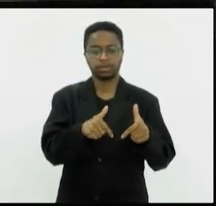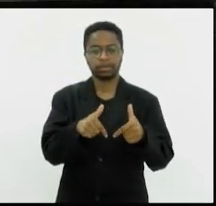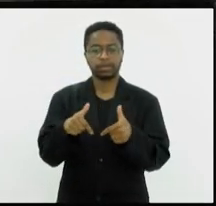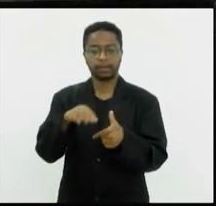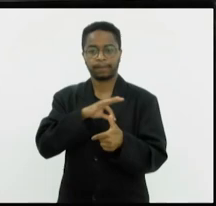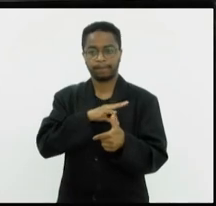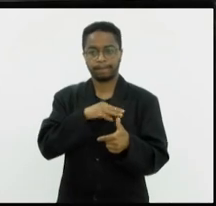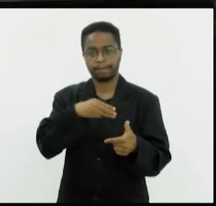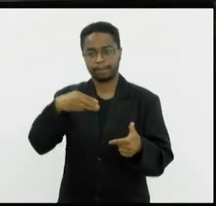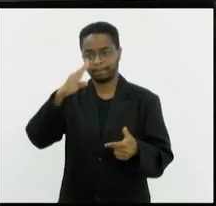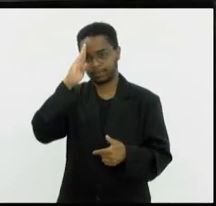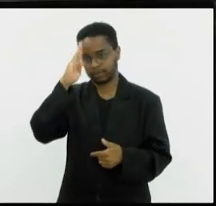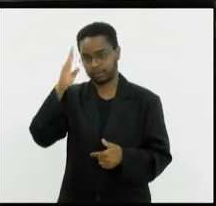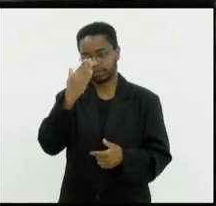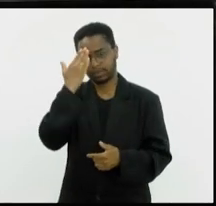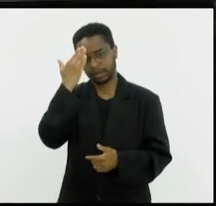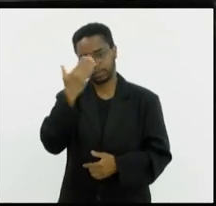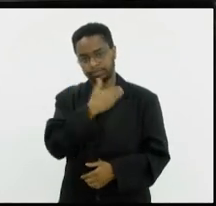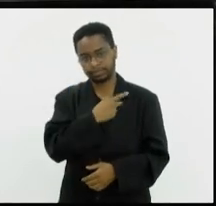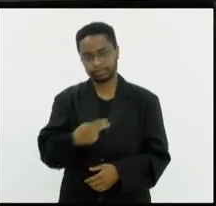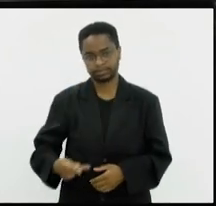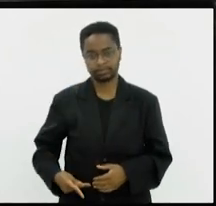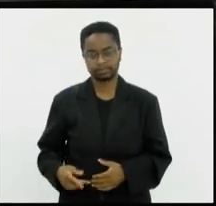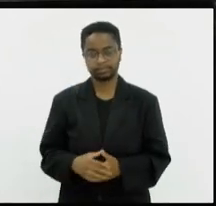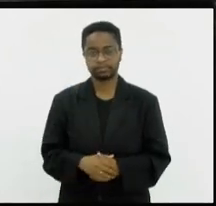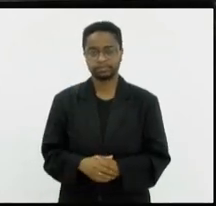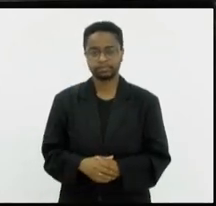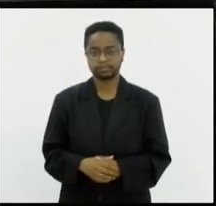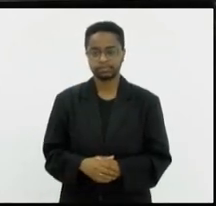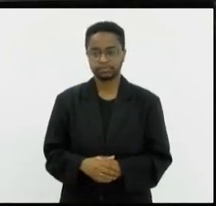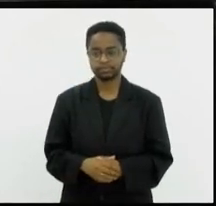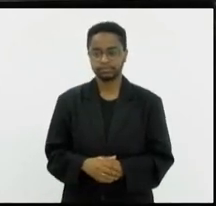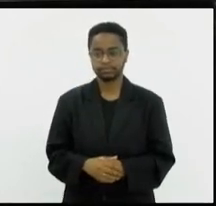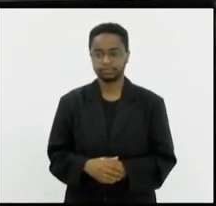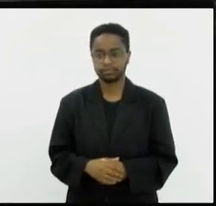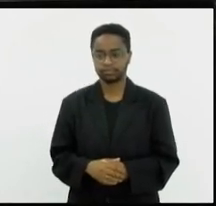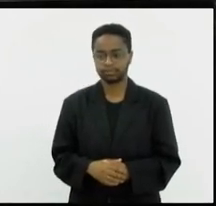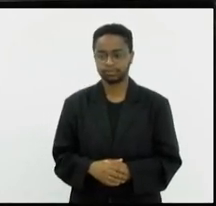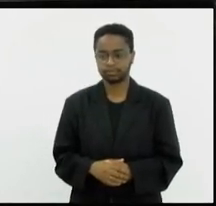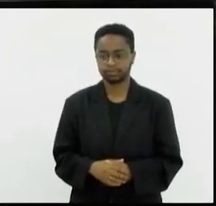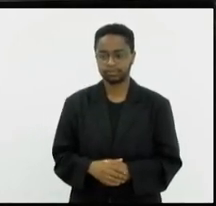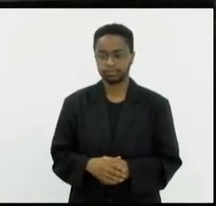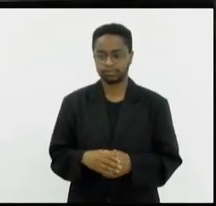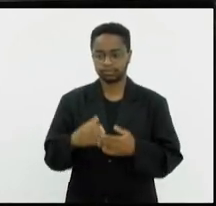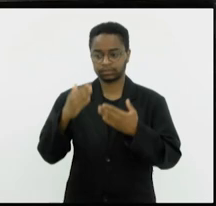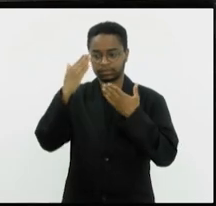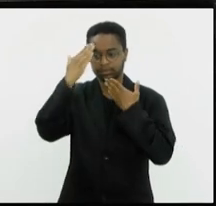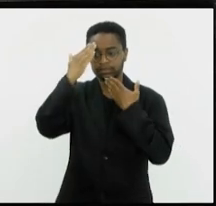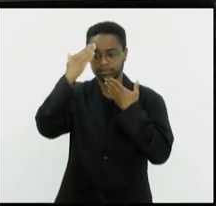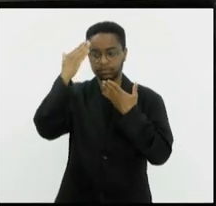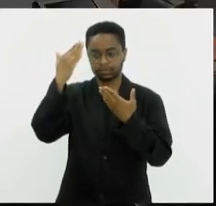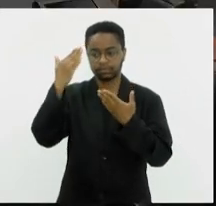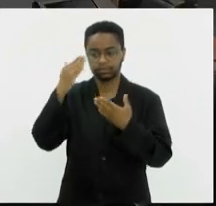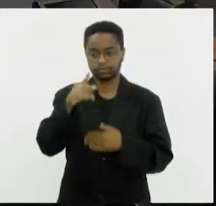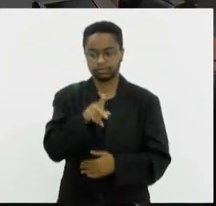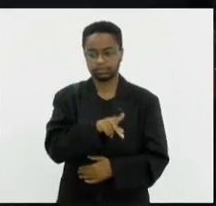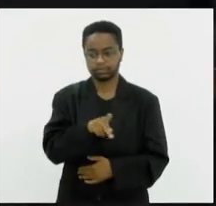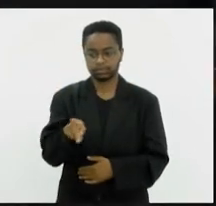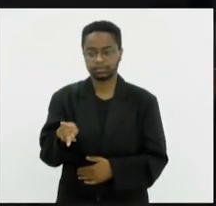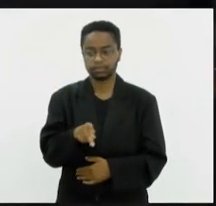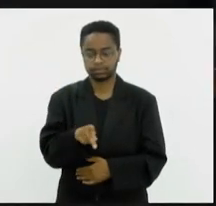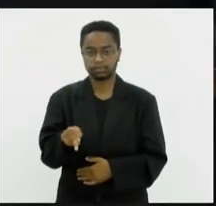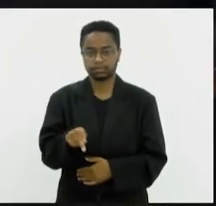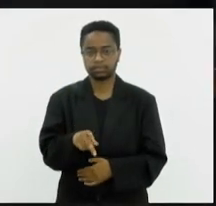Militar Principalmente Muito obrigado agradeci a palavra do deput que é um professor dizer que eu